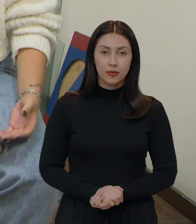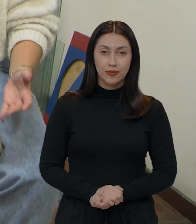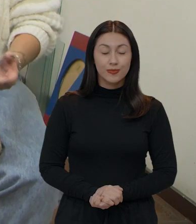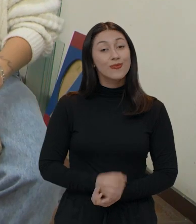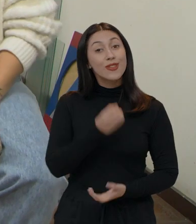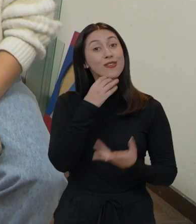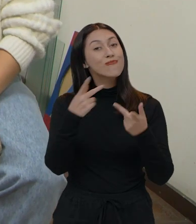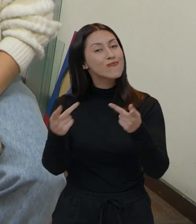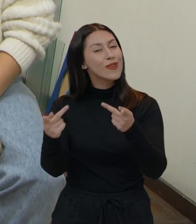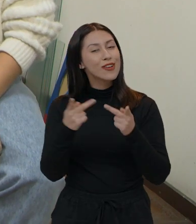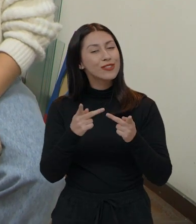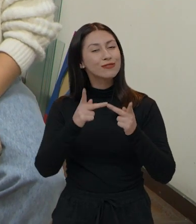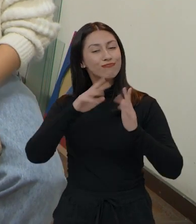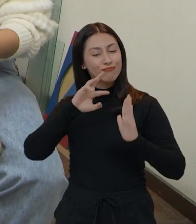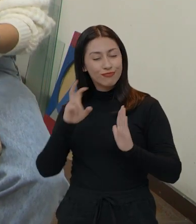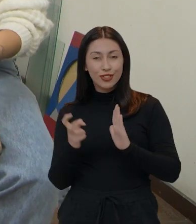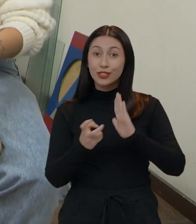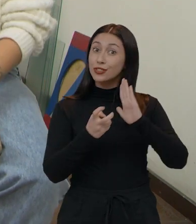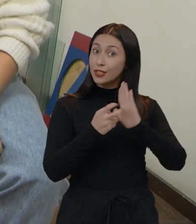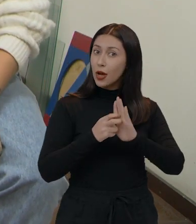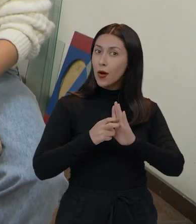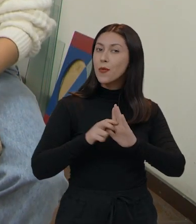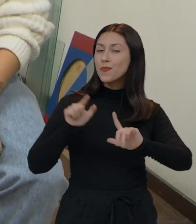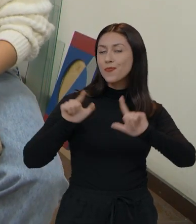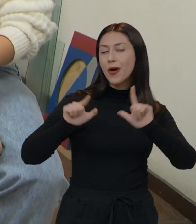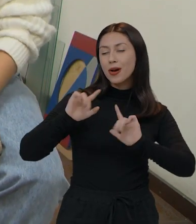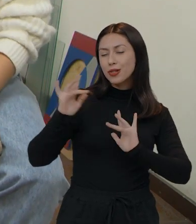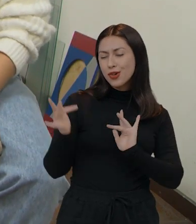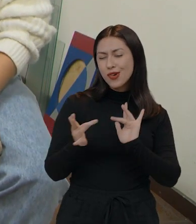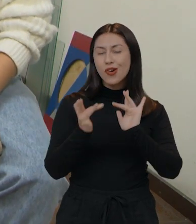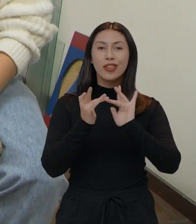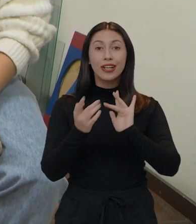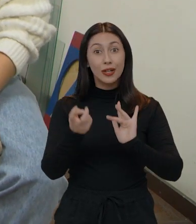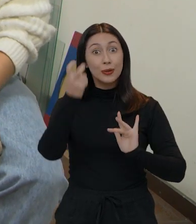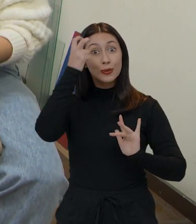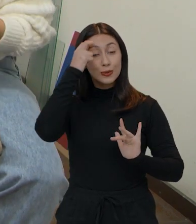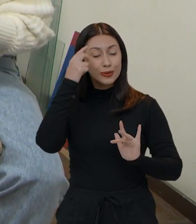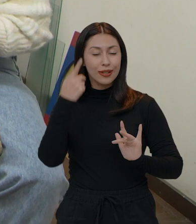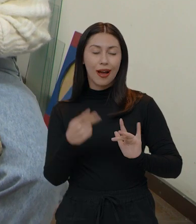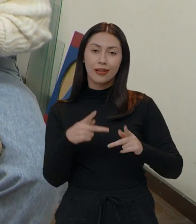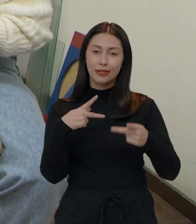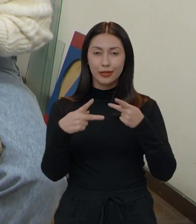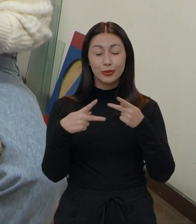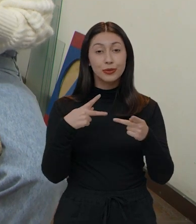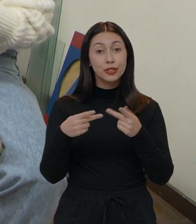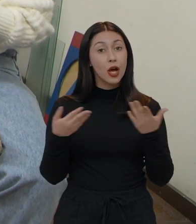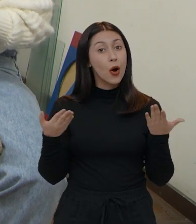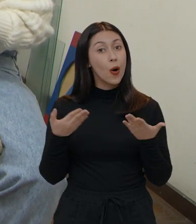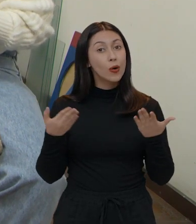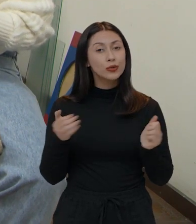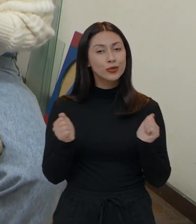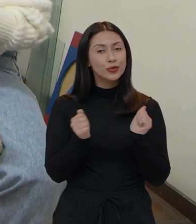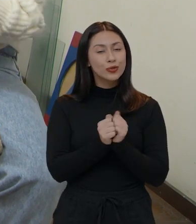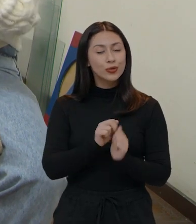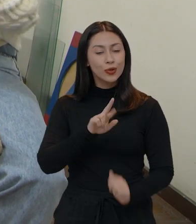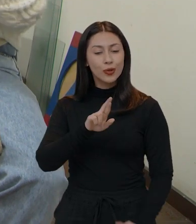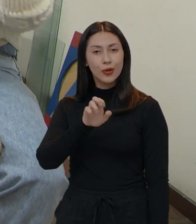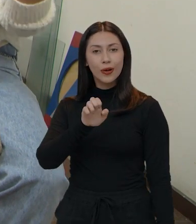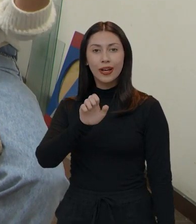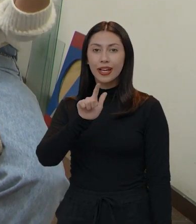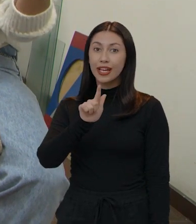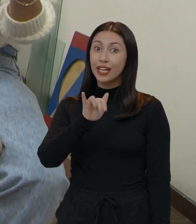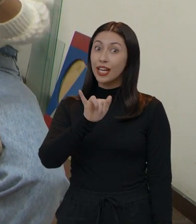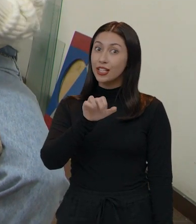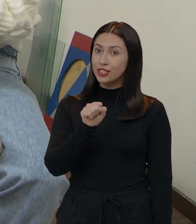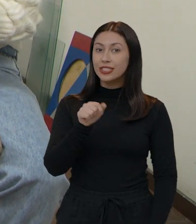Seja bem-vindo a mais um Conexão Cultura, o programa que te conecta à cultura em São José dos Campos. Hoje eu tô aqui com o Regis Machado, a gente tá no